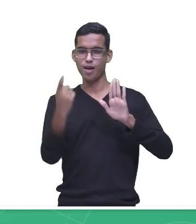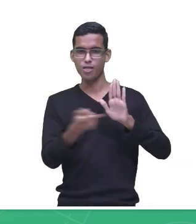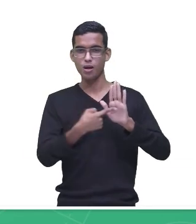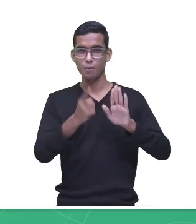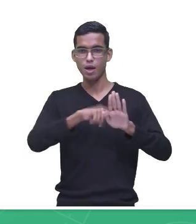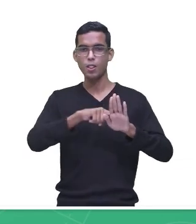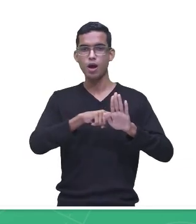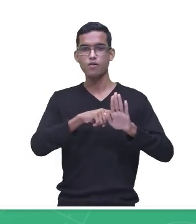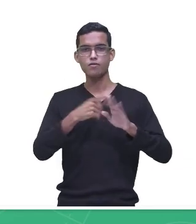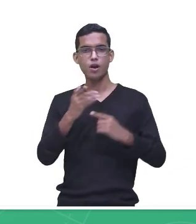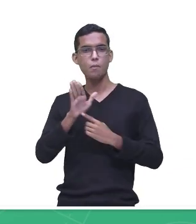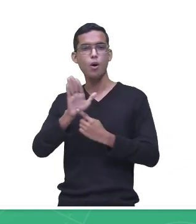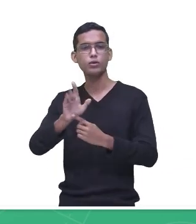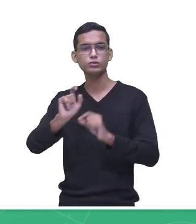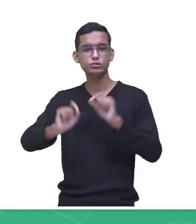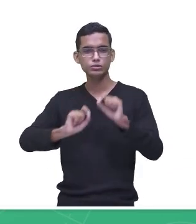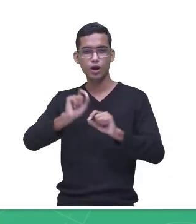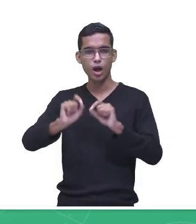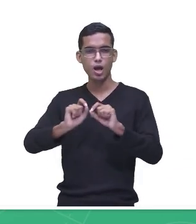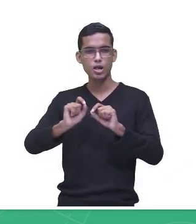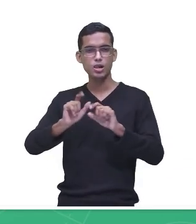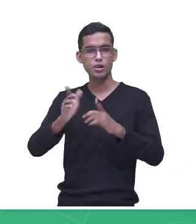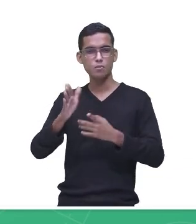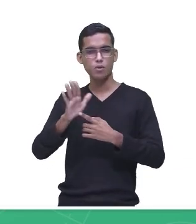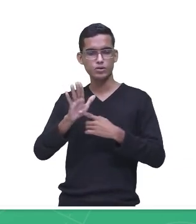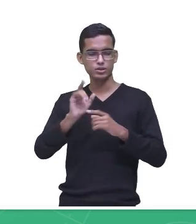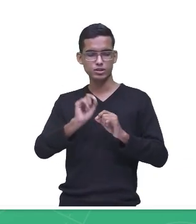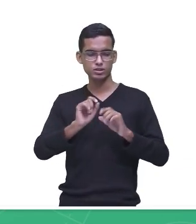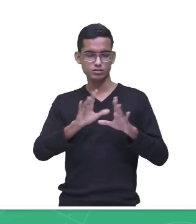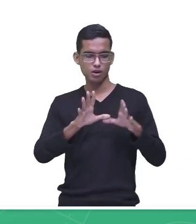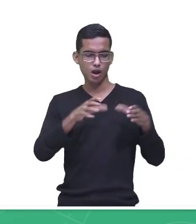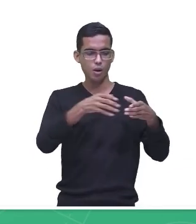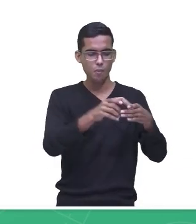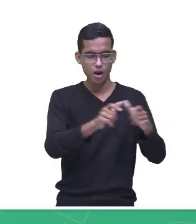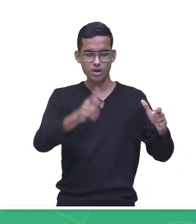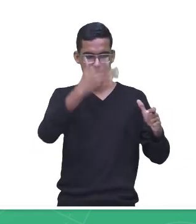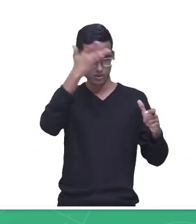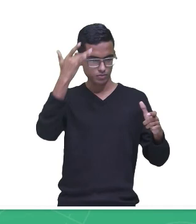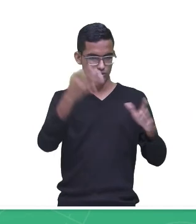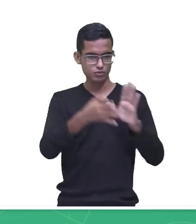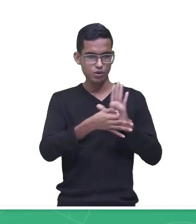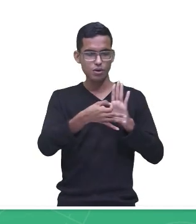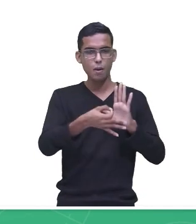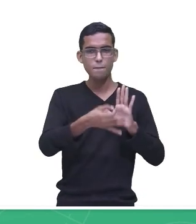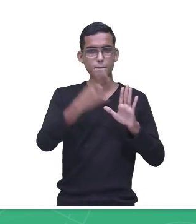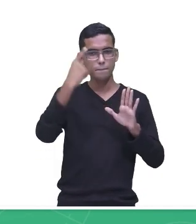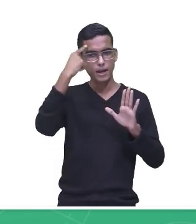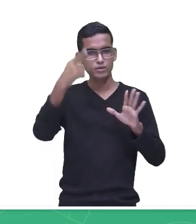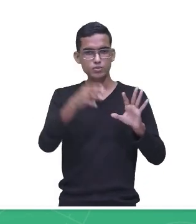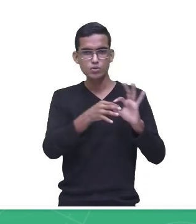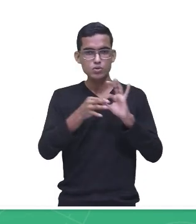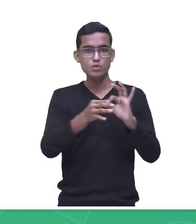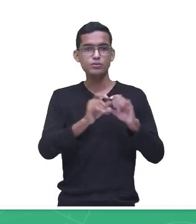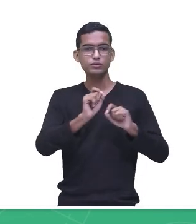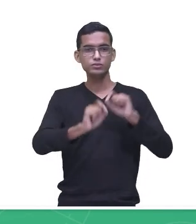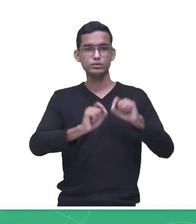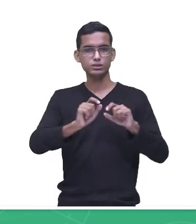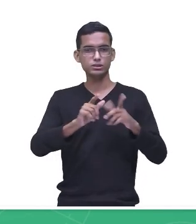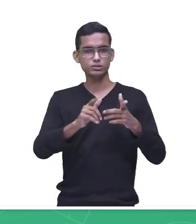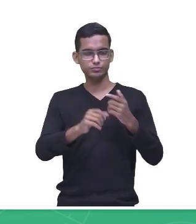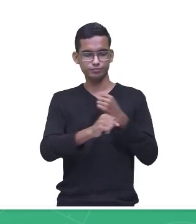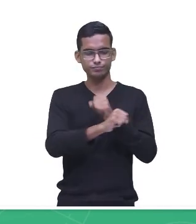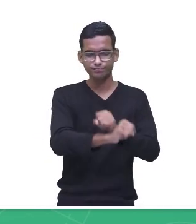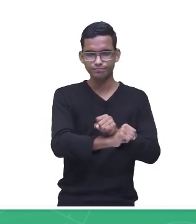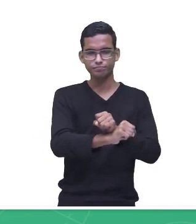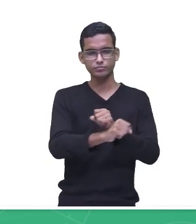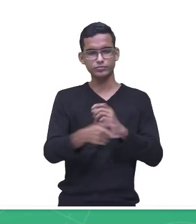o senso comum, a opinião, aquilo que eu falei, os preconceitos, que aprisionam os indivíduos